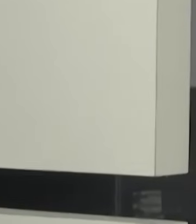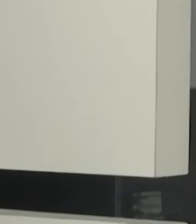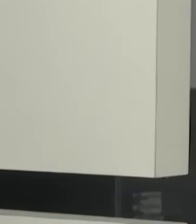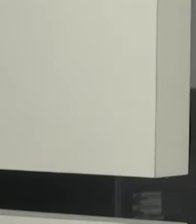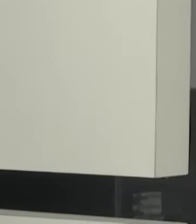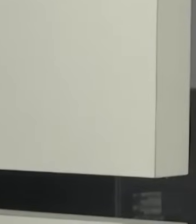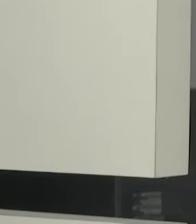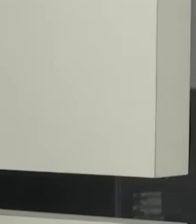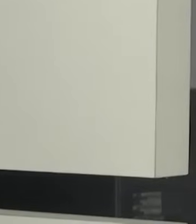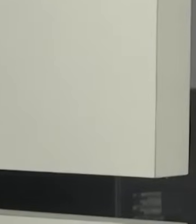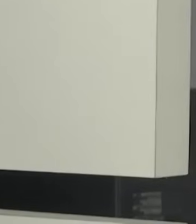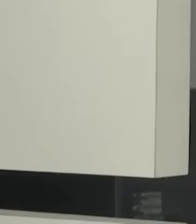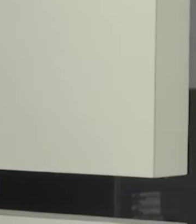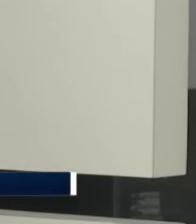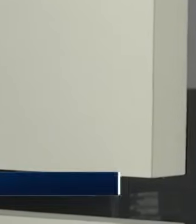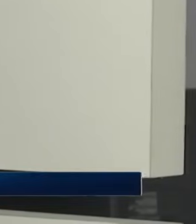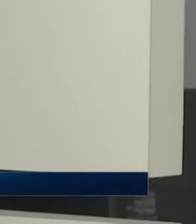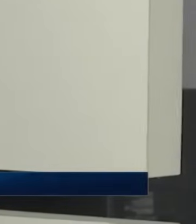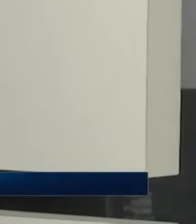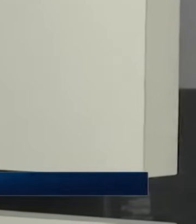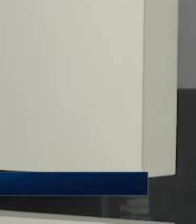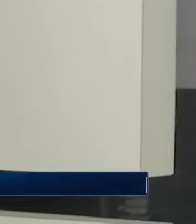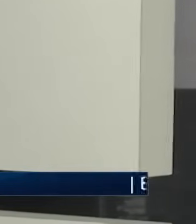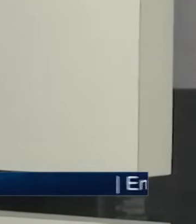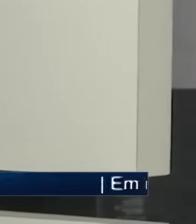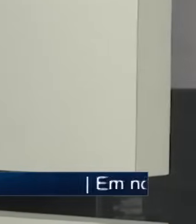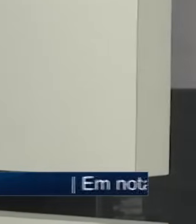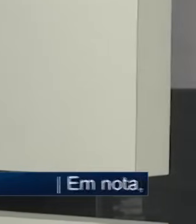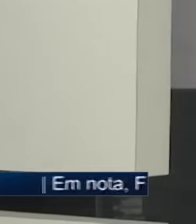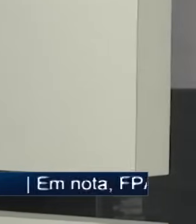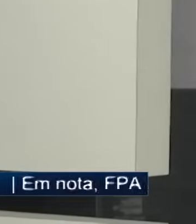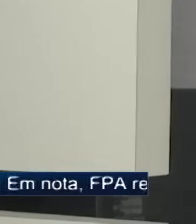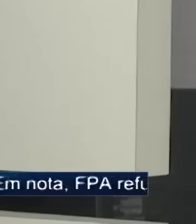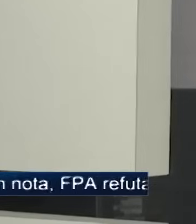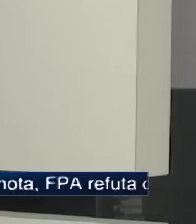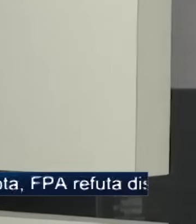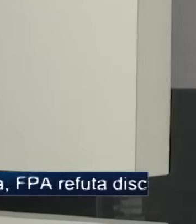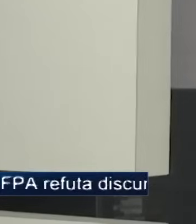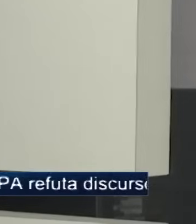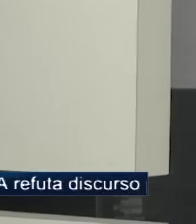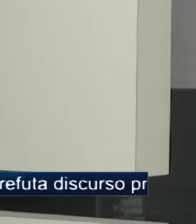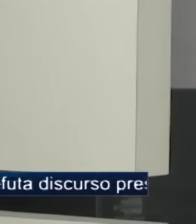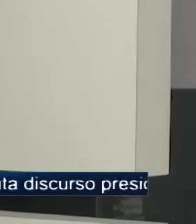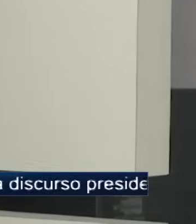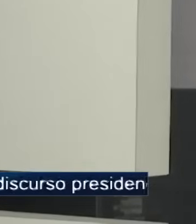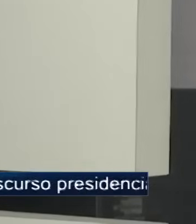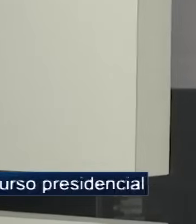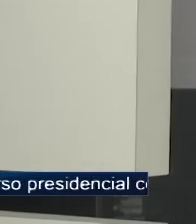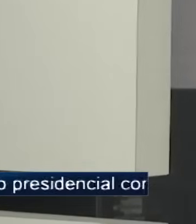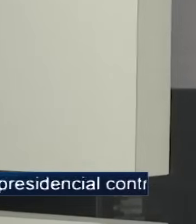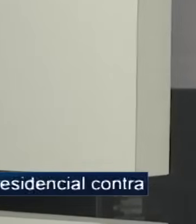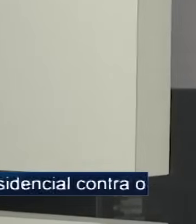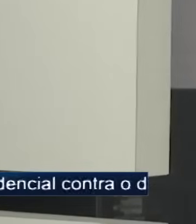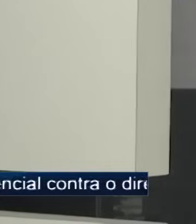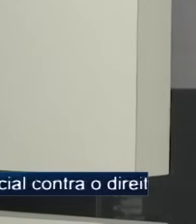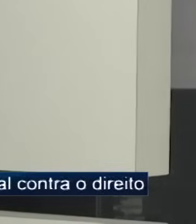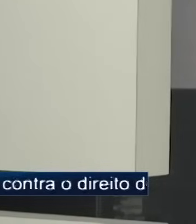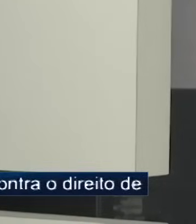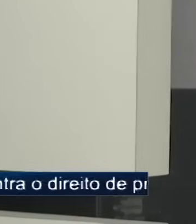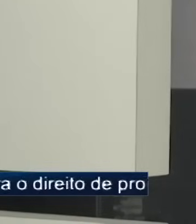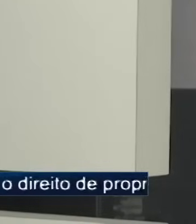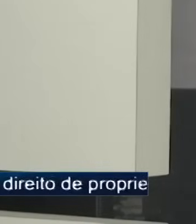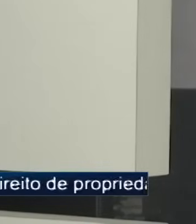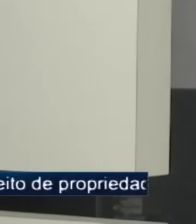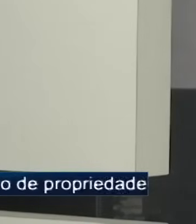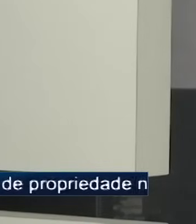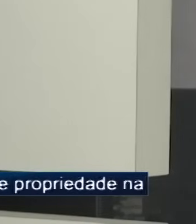Vamos falar de COP28, porque durante coletiva de imprensa, o presidente Lula destacou temas como recuperação de pastagens, a participação